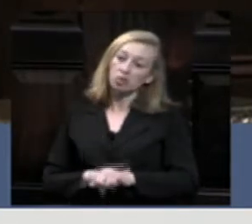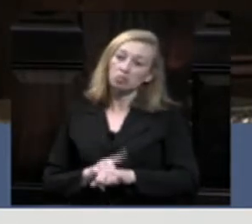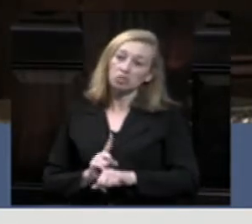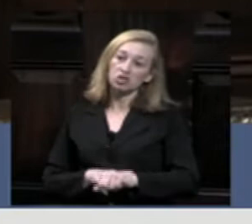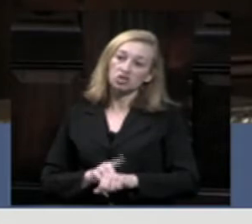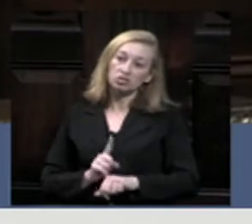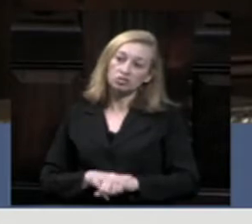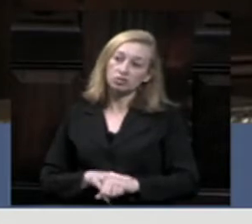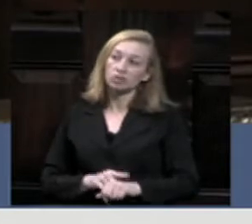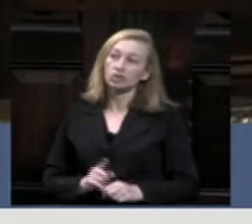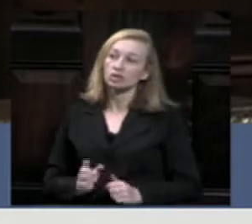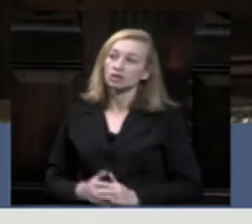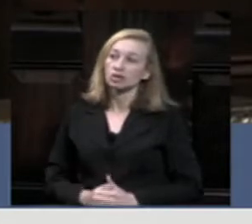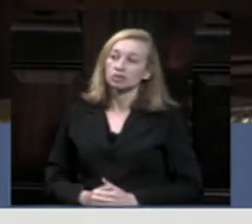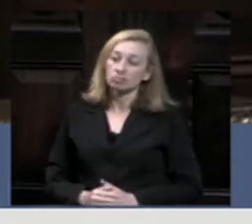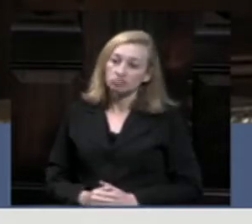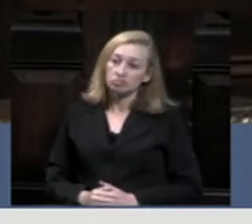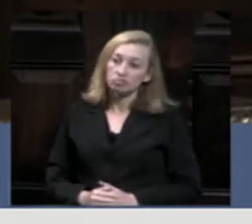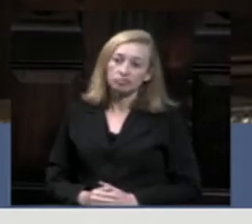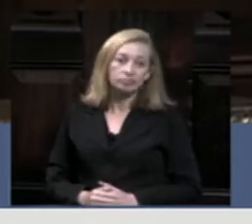a ser